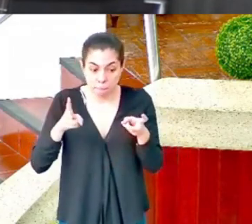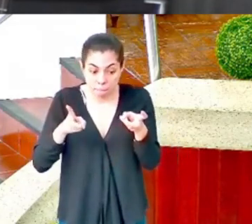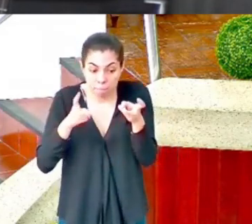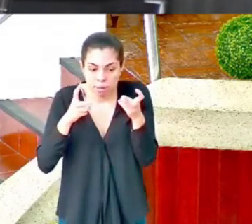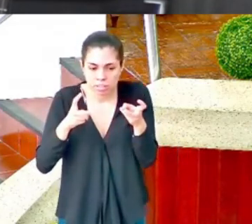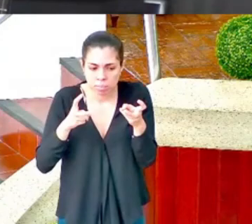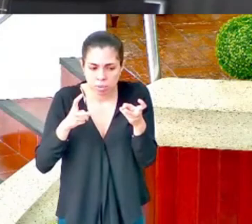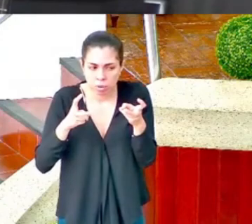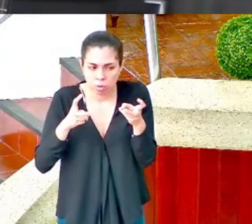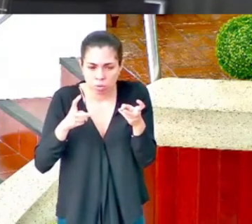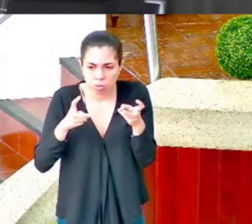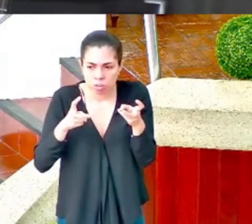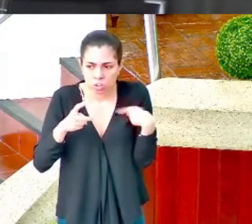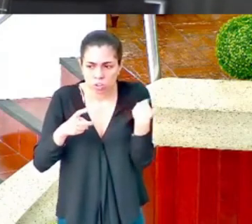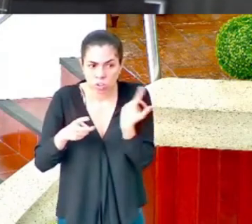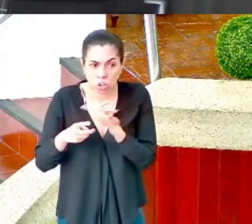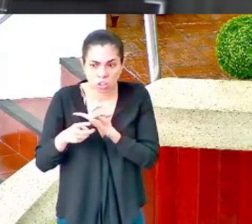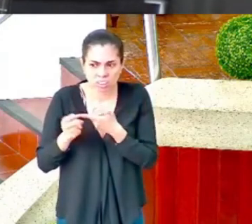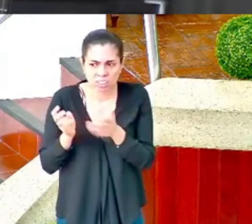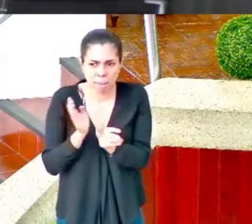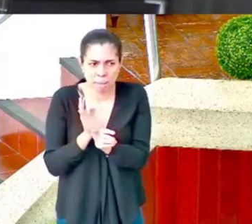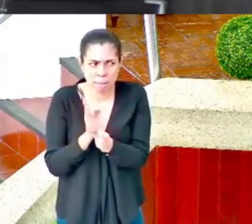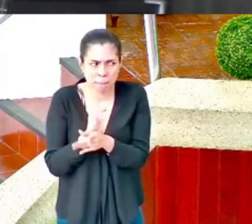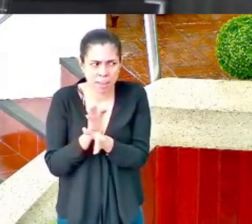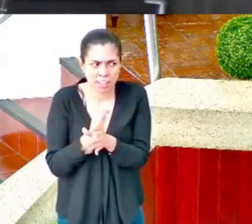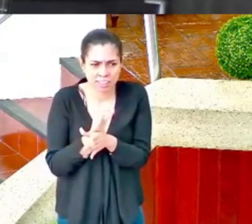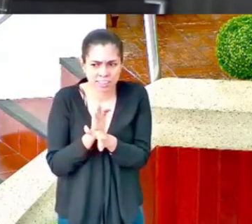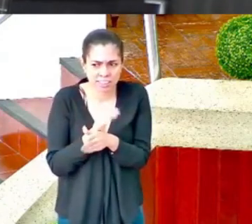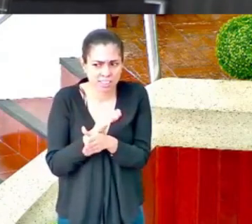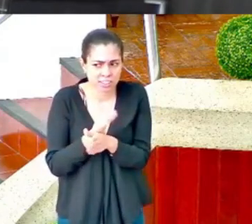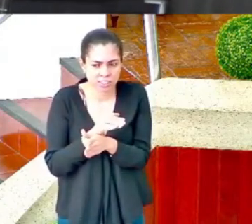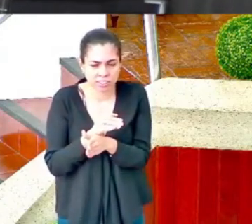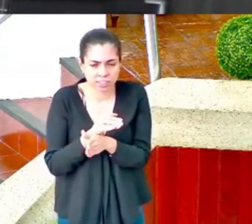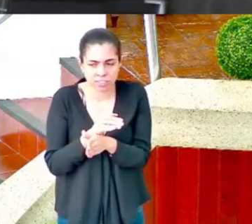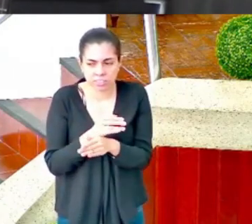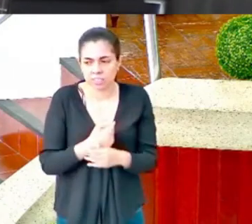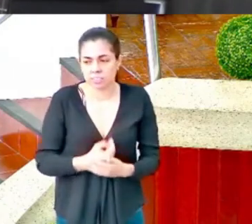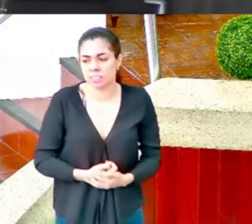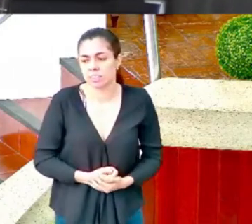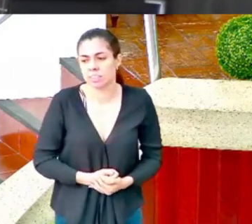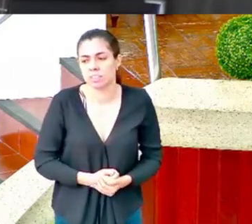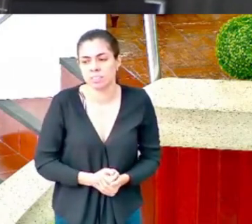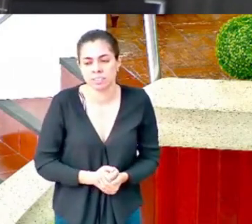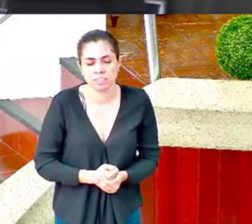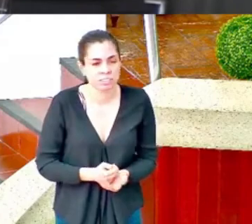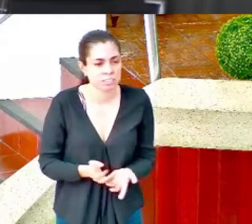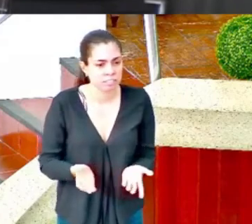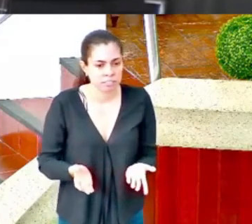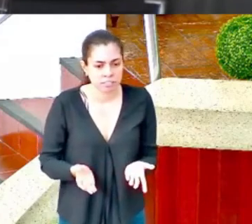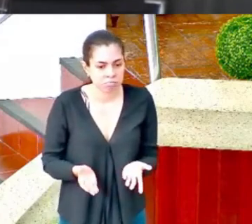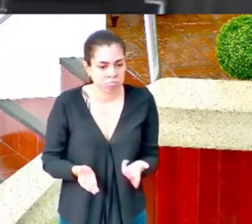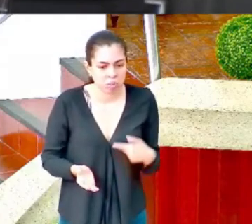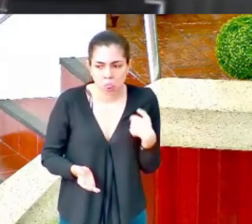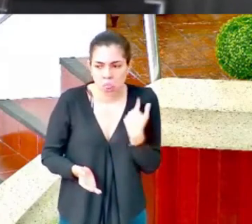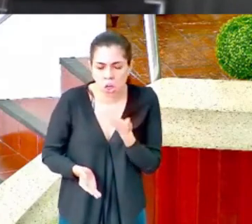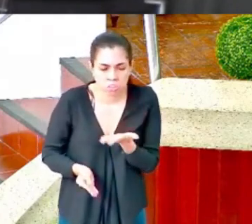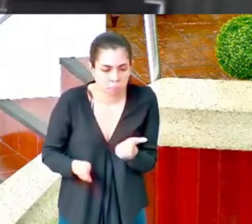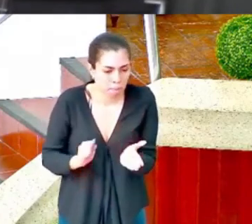um meio de viver, Deus havia prometido cuidado, proteção, atenção, direção, alimento, água,